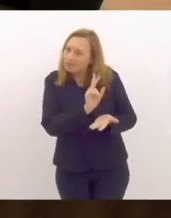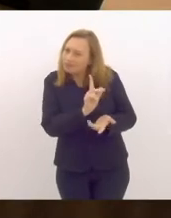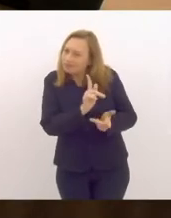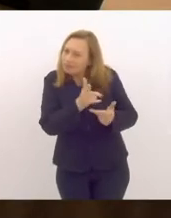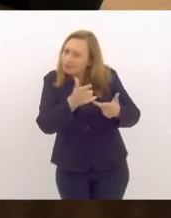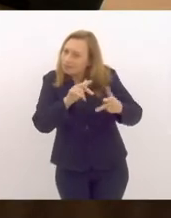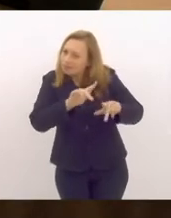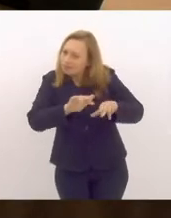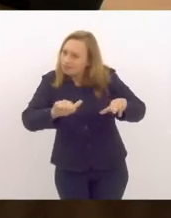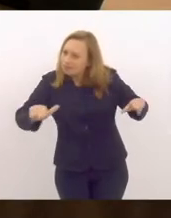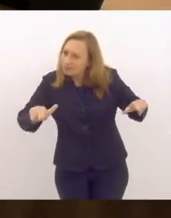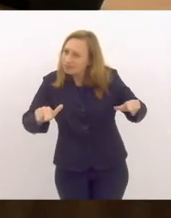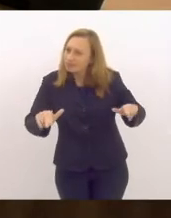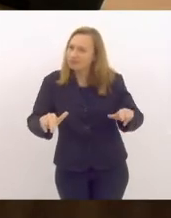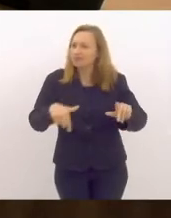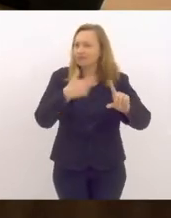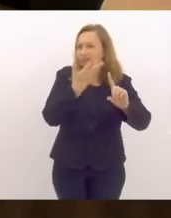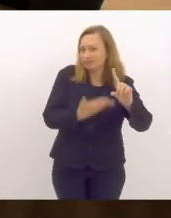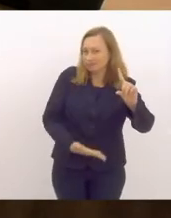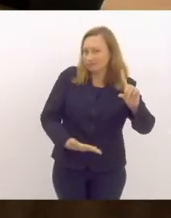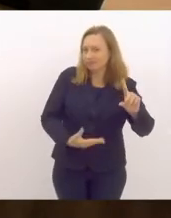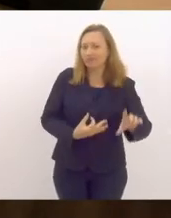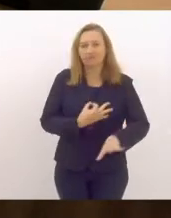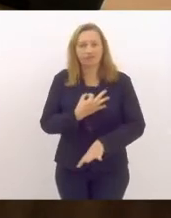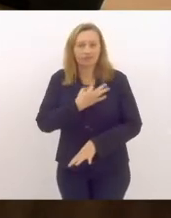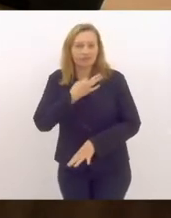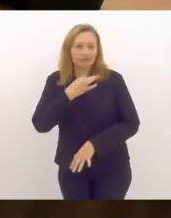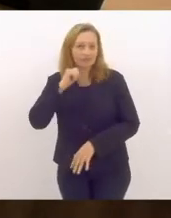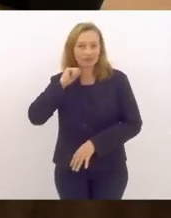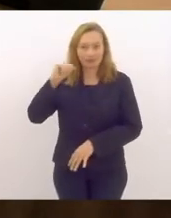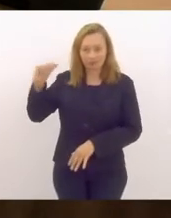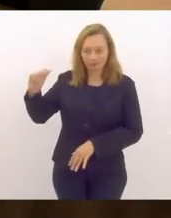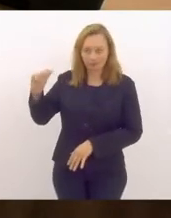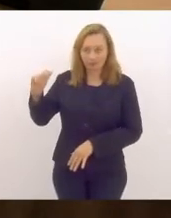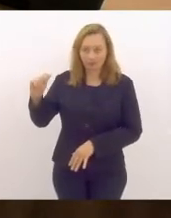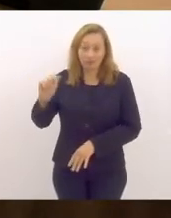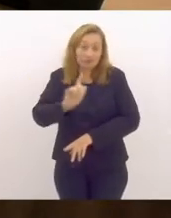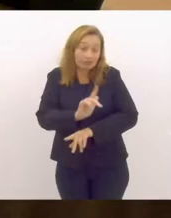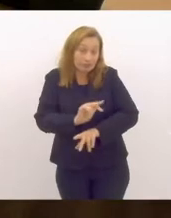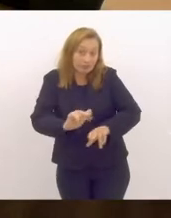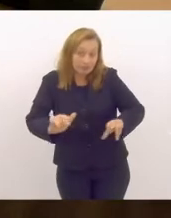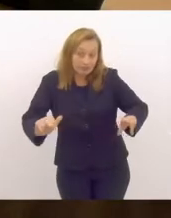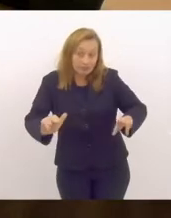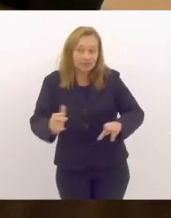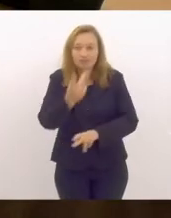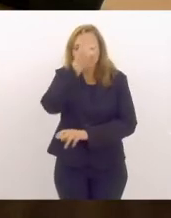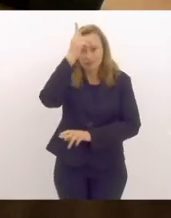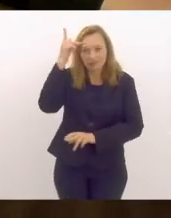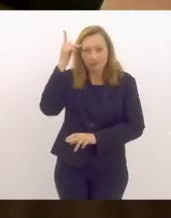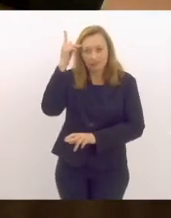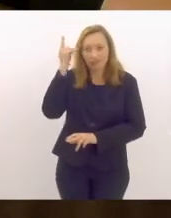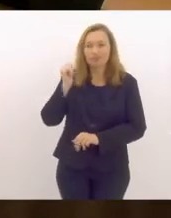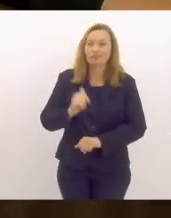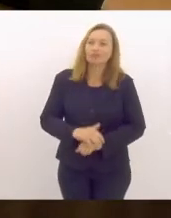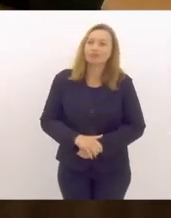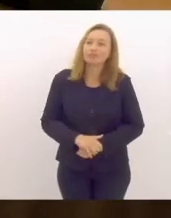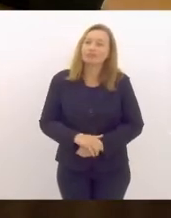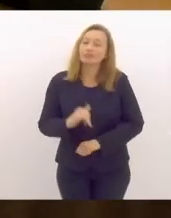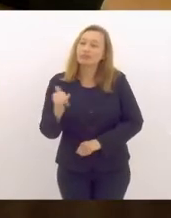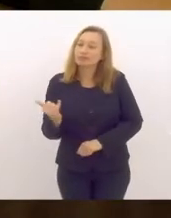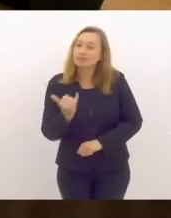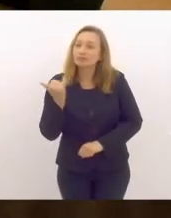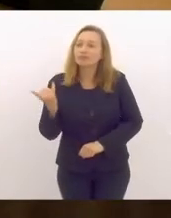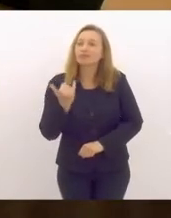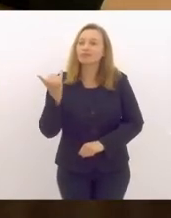diversas homenagens da medalha Tiradentes a diversas pessoas proeminentes